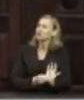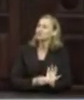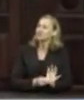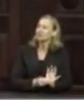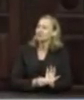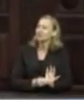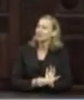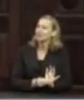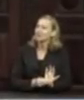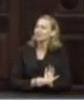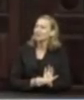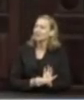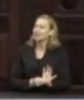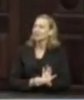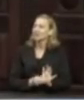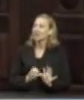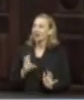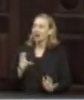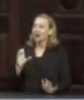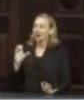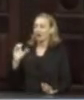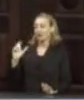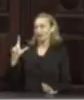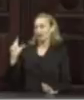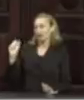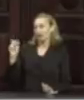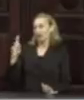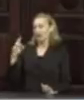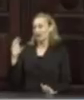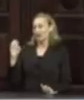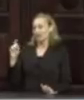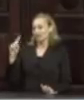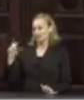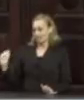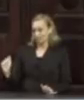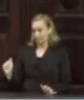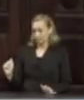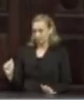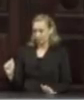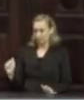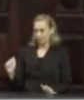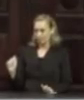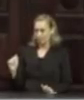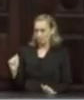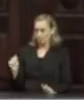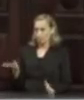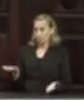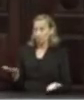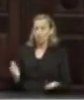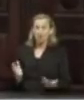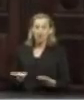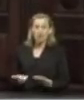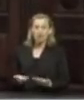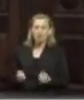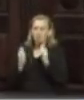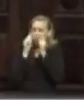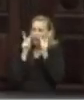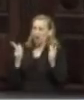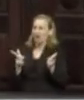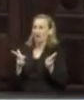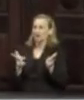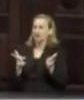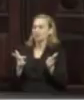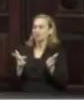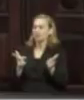não é possível que nesse momento a gente endivide ainda mais um Estado que está completamente comprometido pelo banditismo do PMDB nos últimos